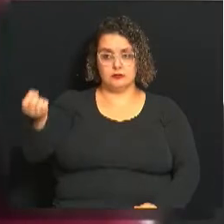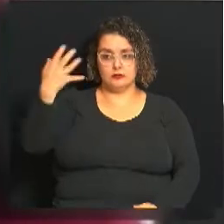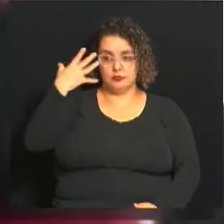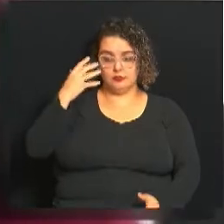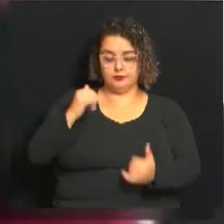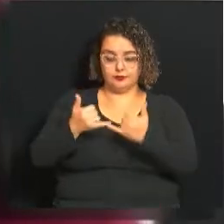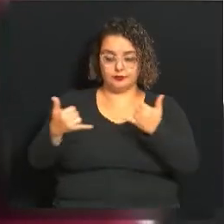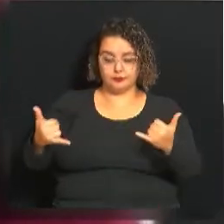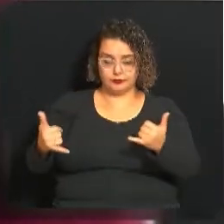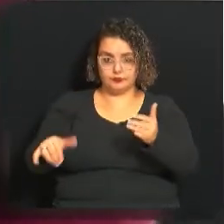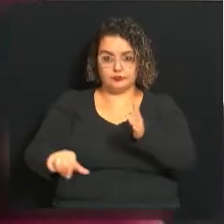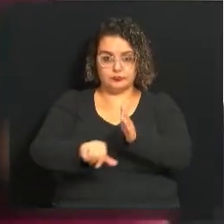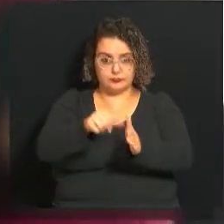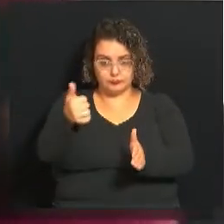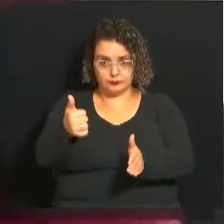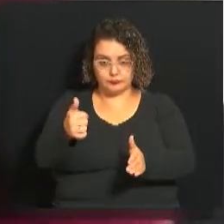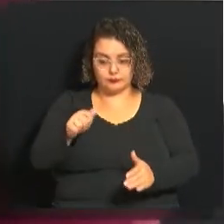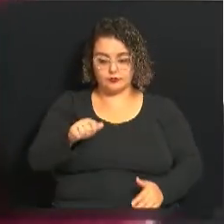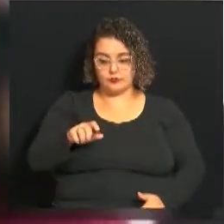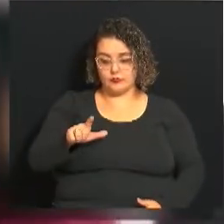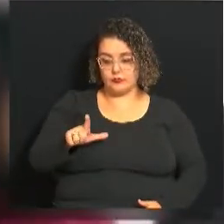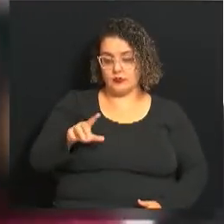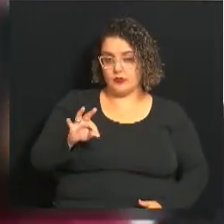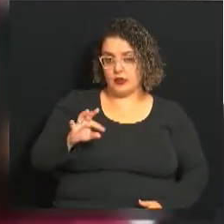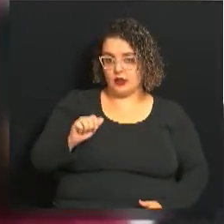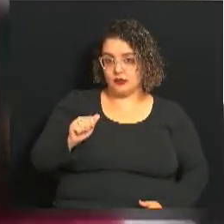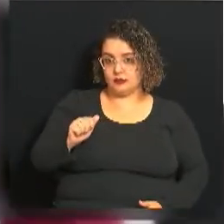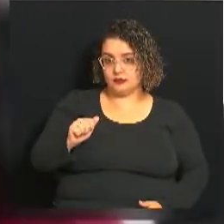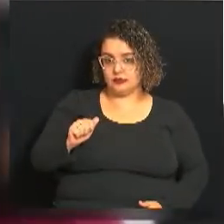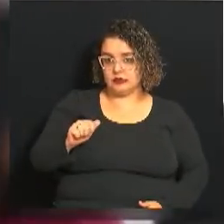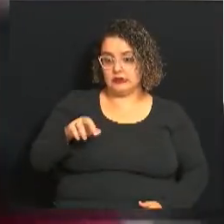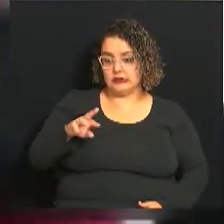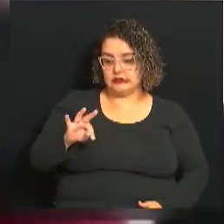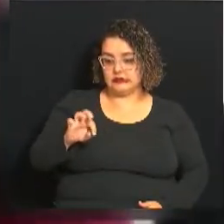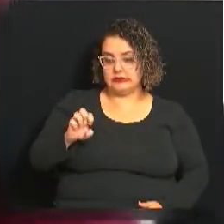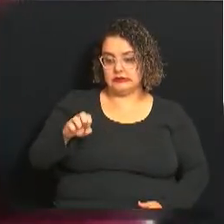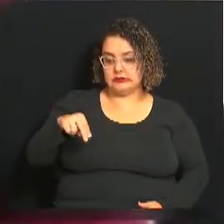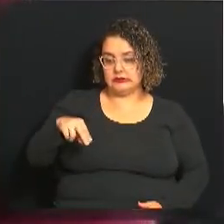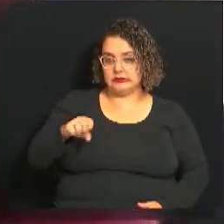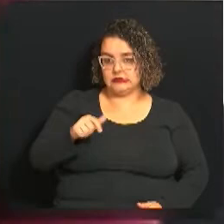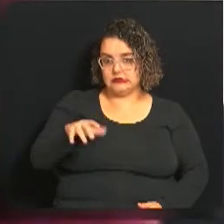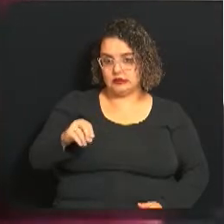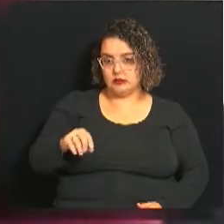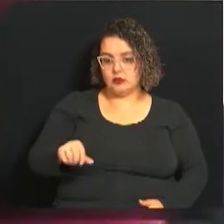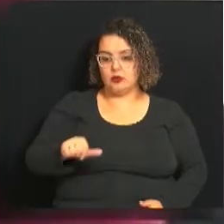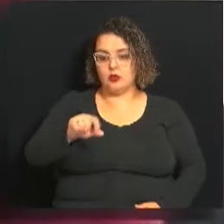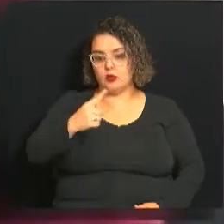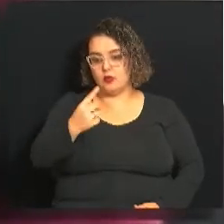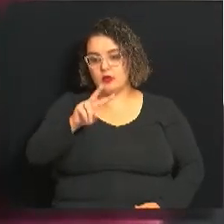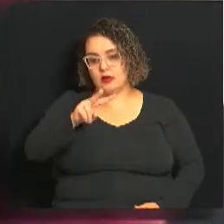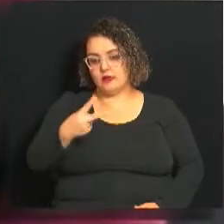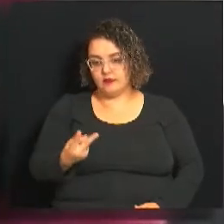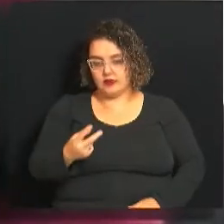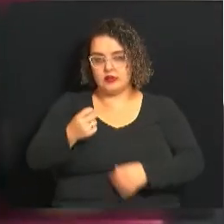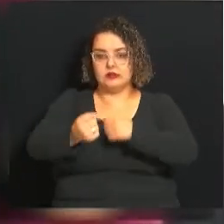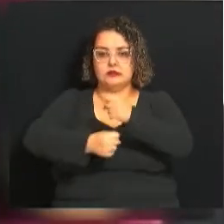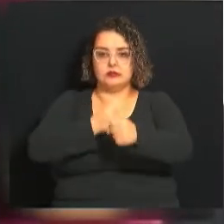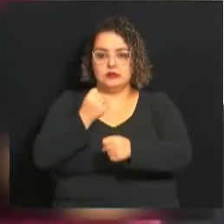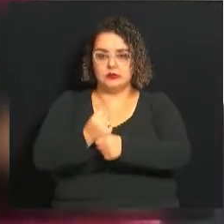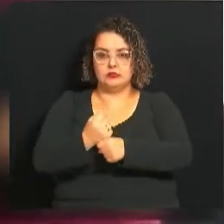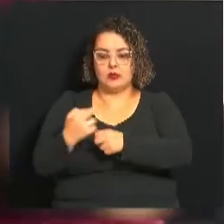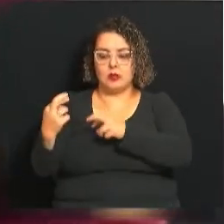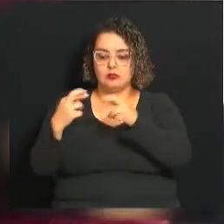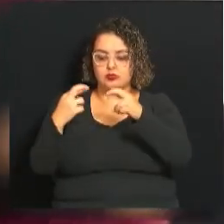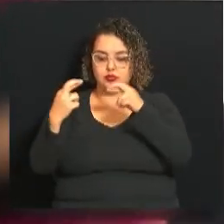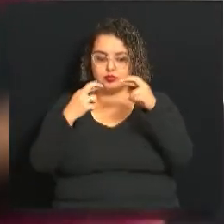tensão, uma vez por ano. Então, uma vez por ano, nossos times rodam a cidade inspecionando e fazendo a